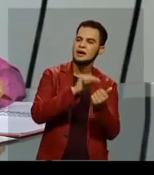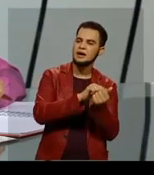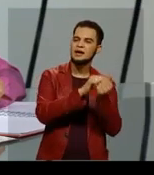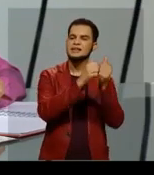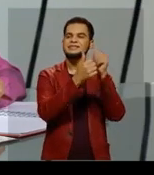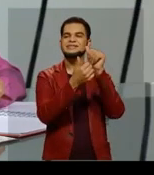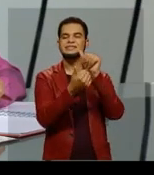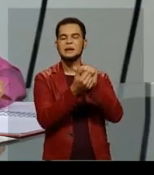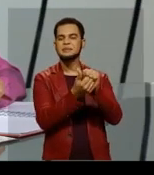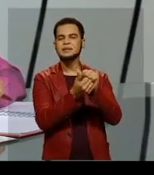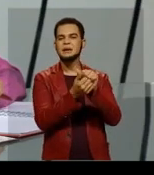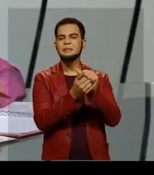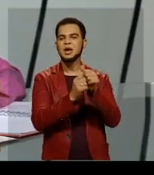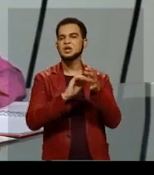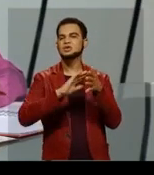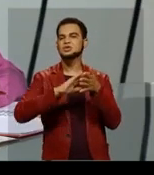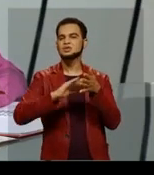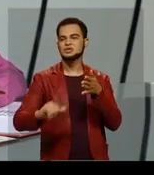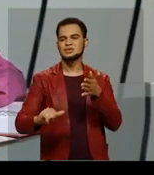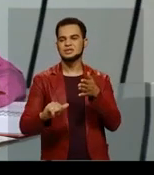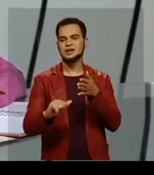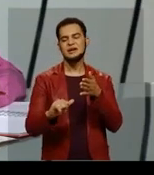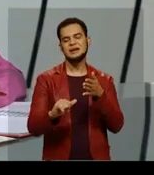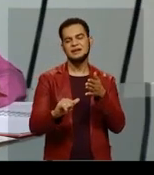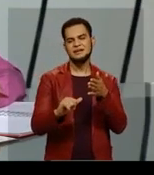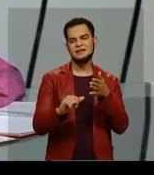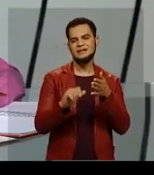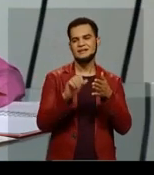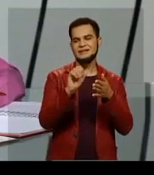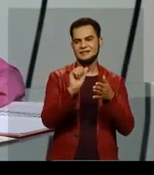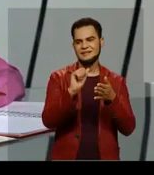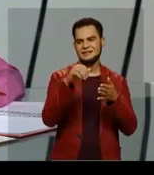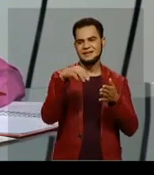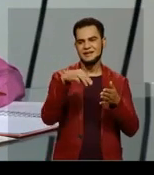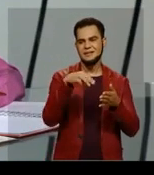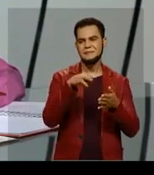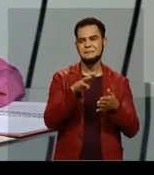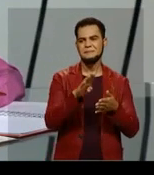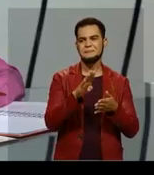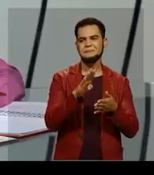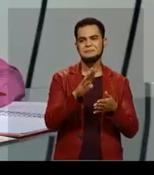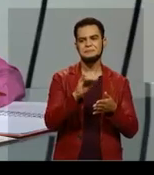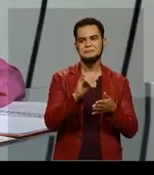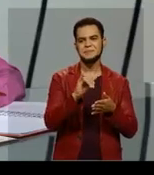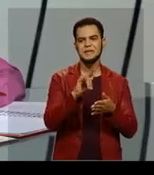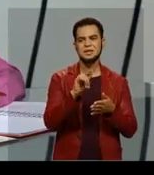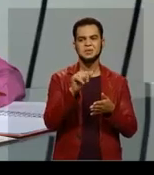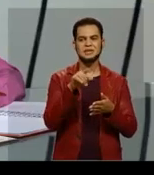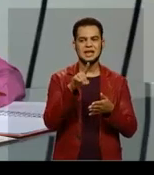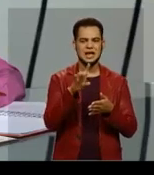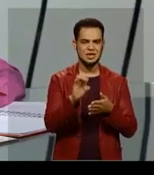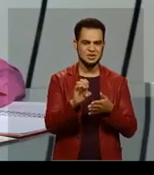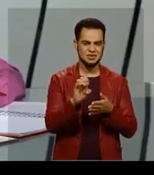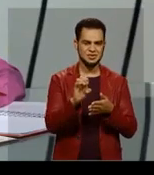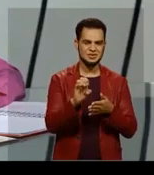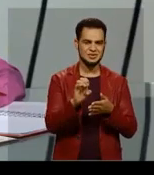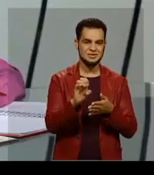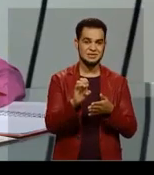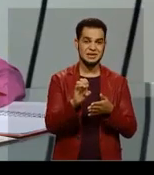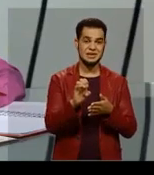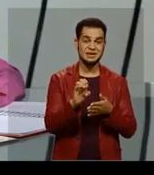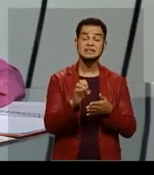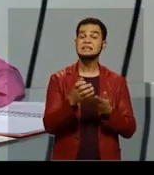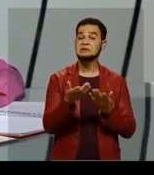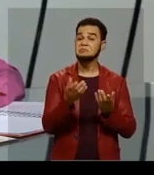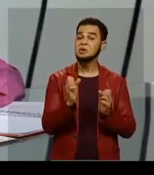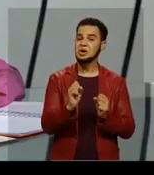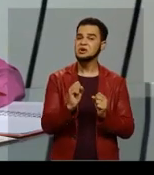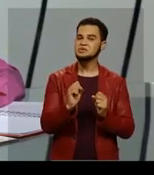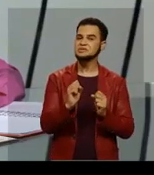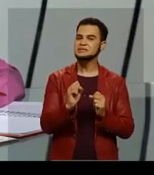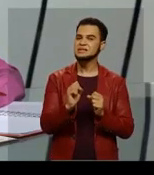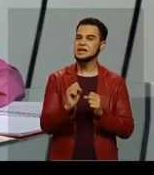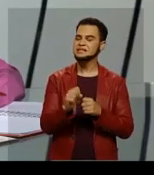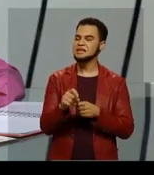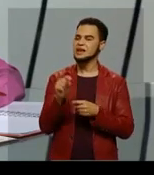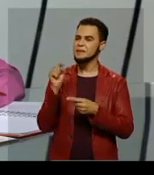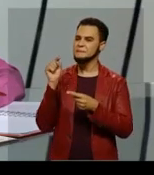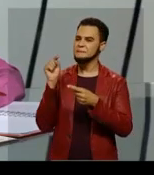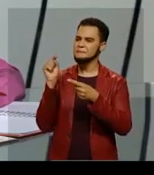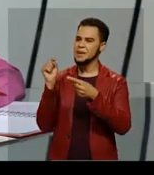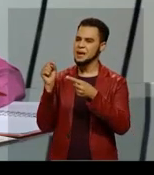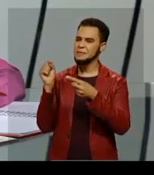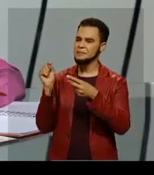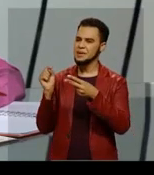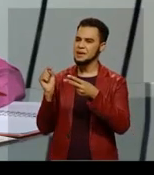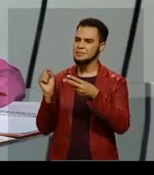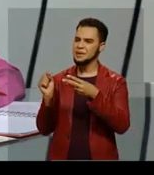tirar para que não haja mais essa ambiguidade. Então, e tem 5 alternativas lá, né? Então, você precisa